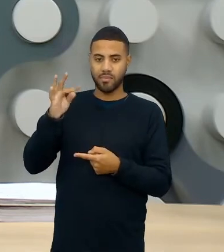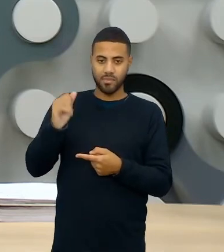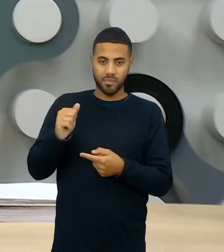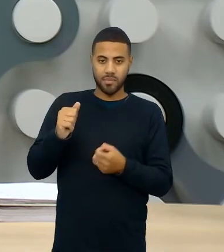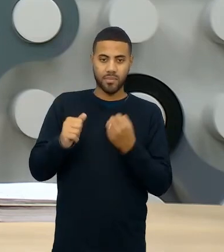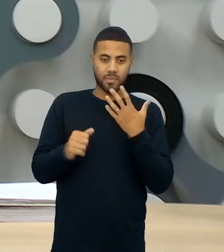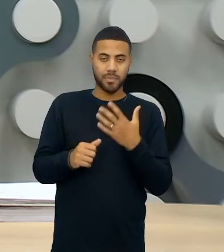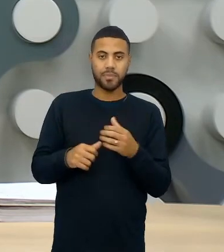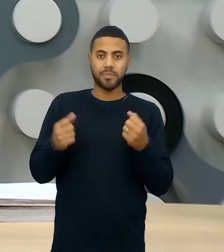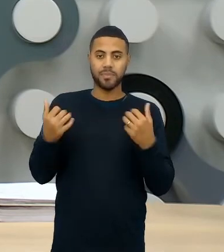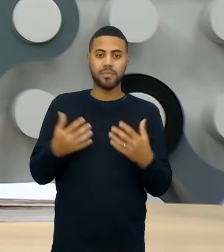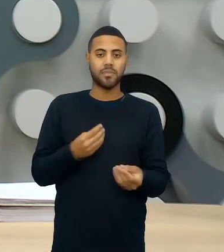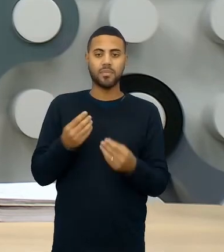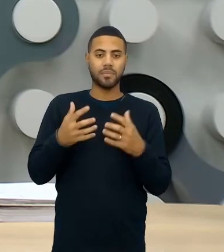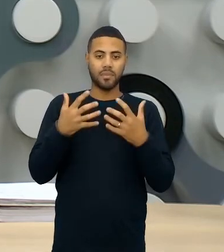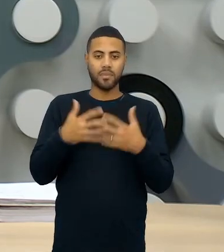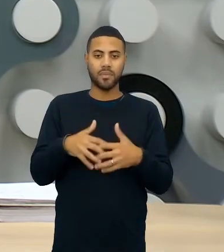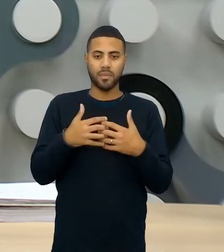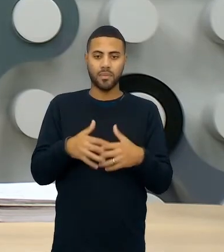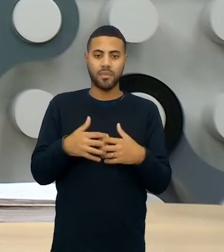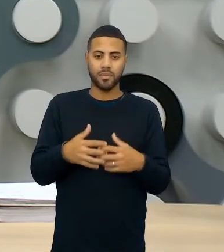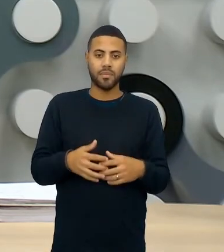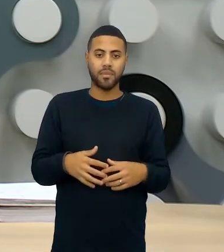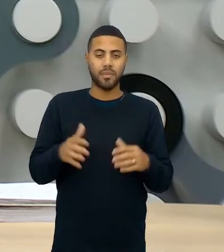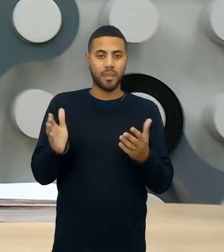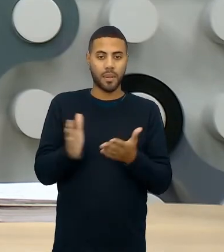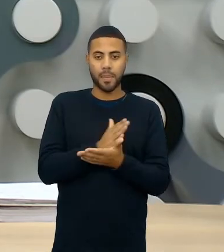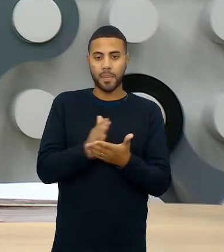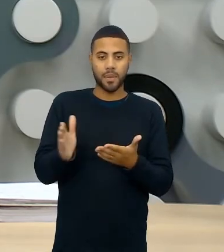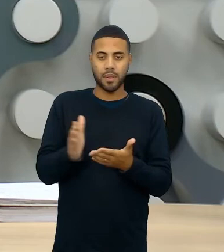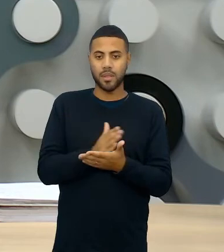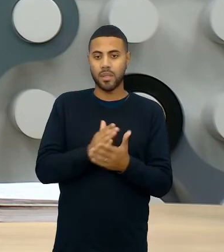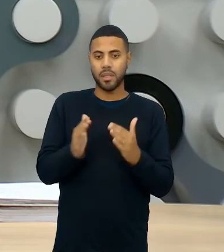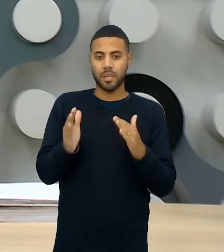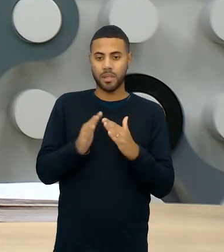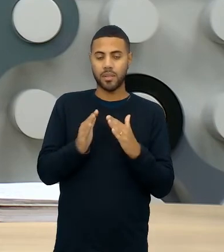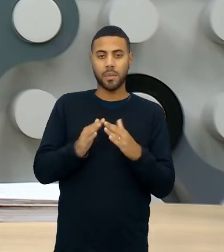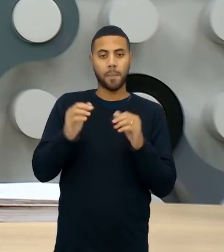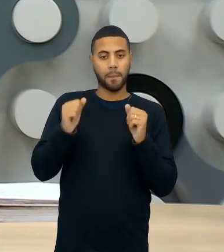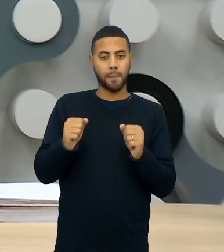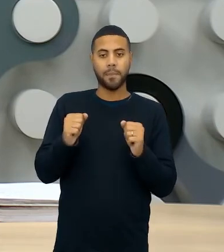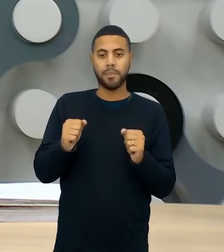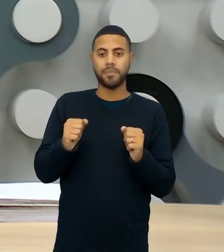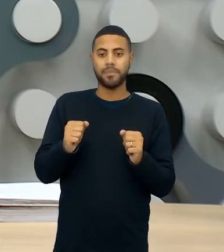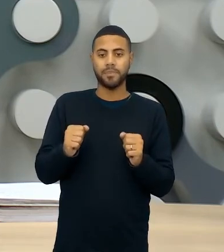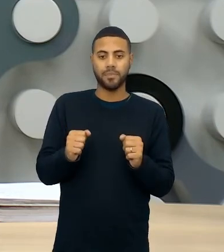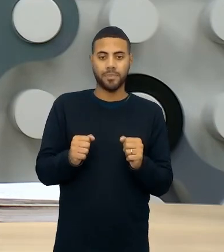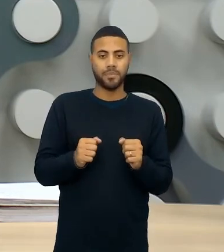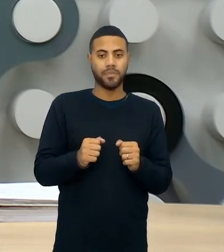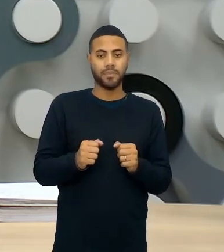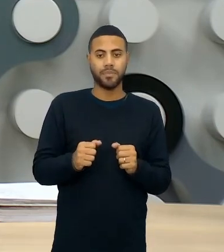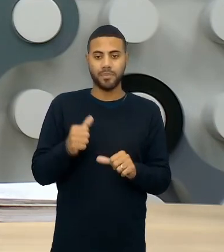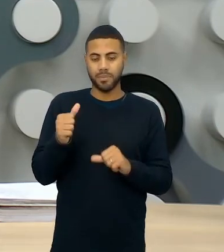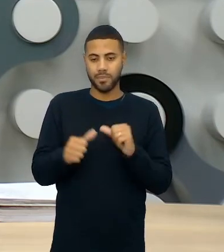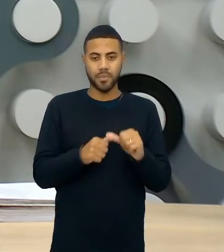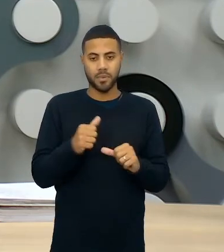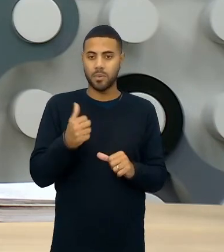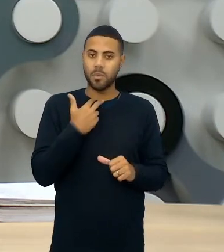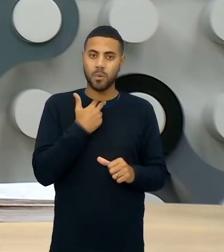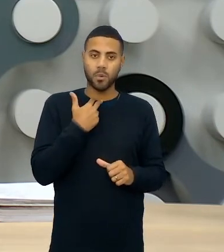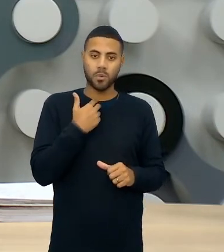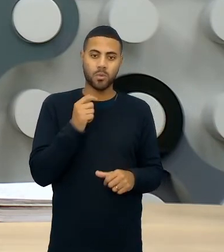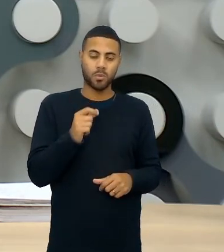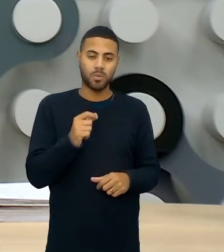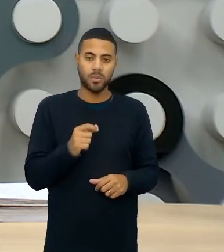como funciona? Quando você coloca lá, separa no seu lixo da sua casa o que pode ser reciclado e o que não pode ser